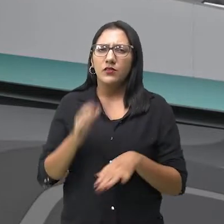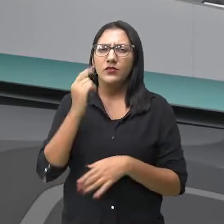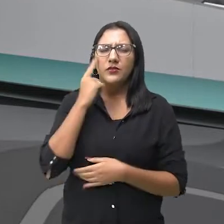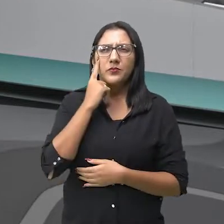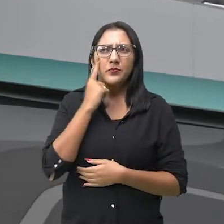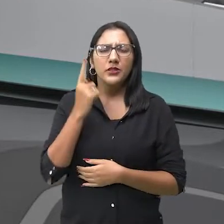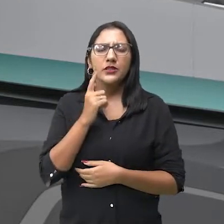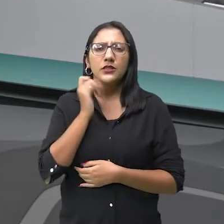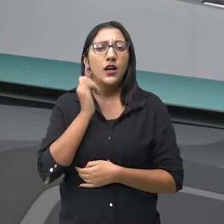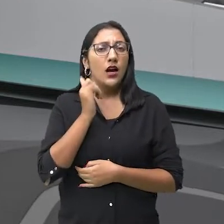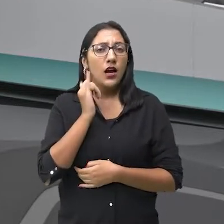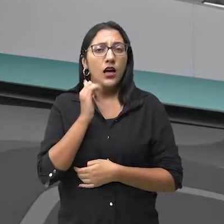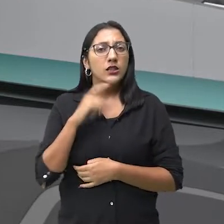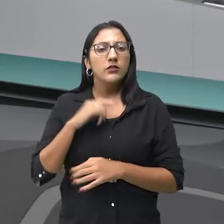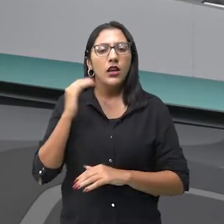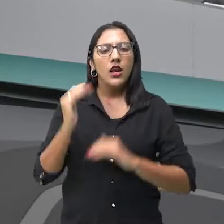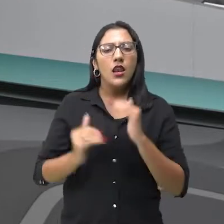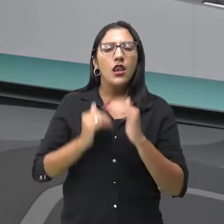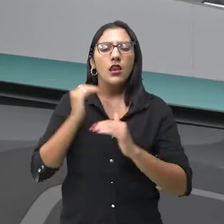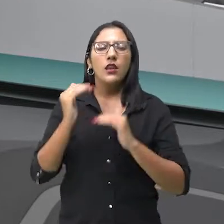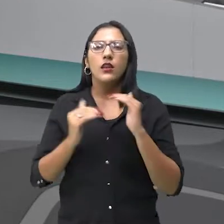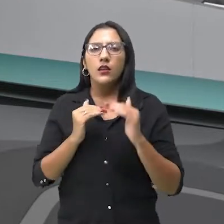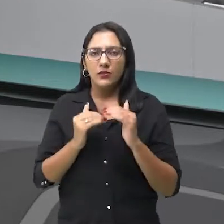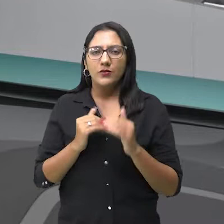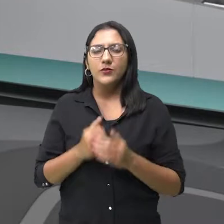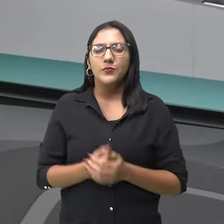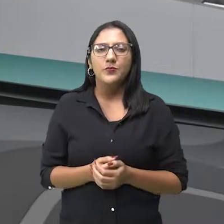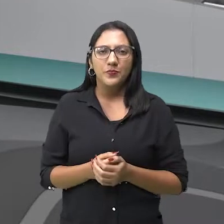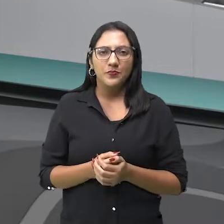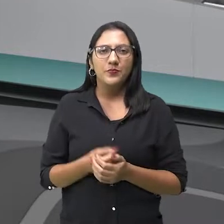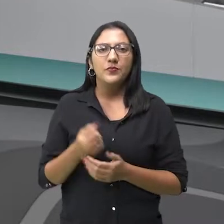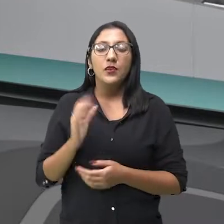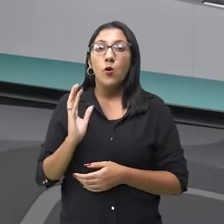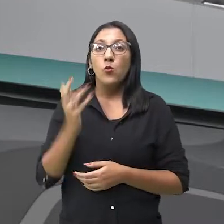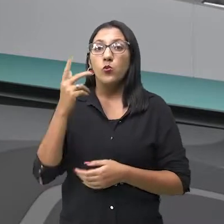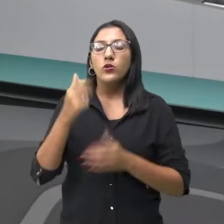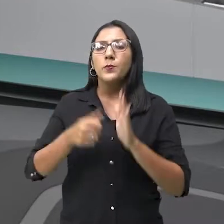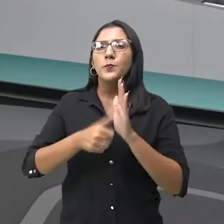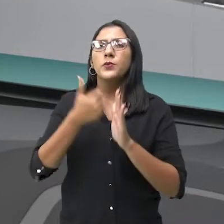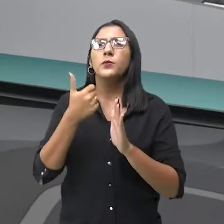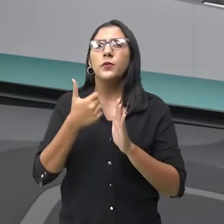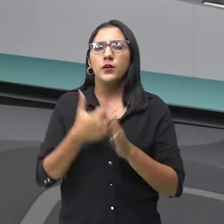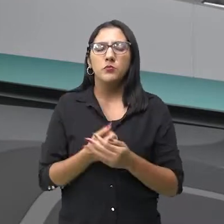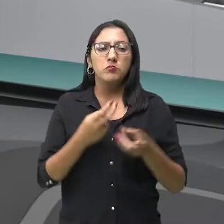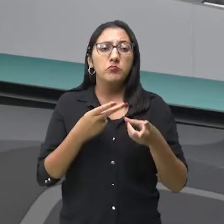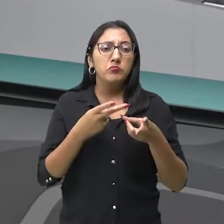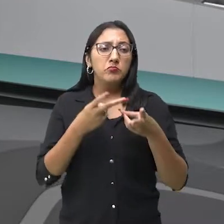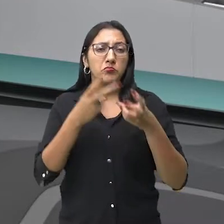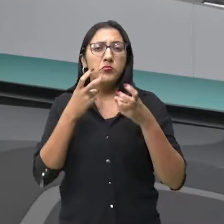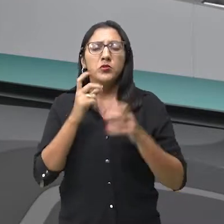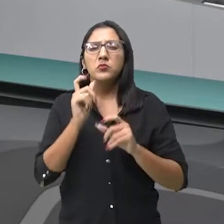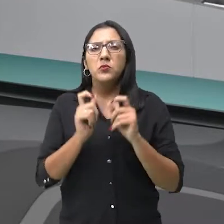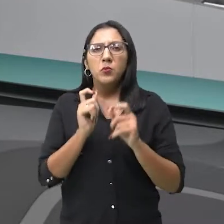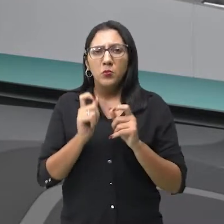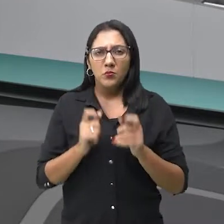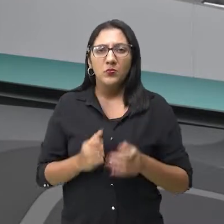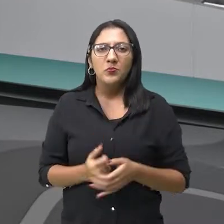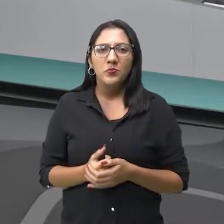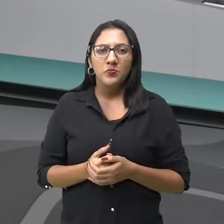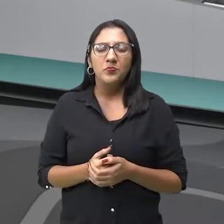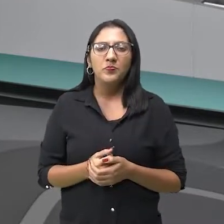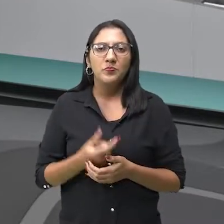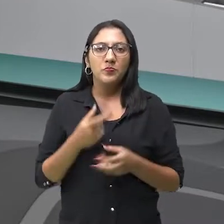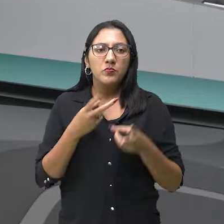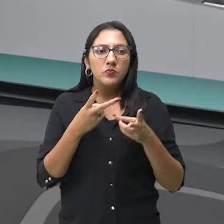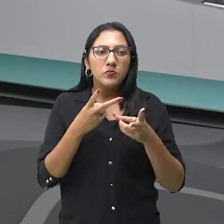narrativa vai se desenvolver a partir desse processo. Situação inicial, a gente vai notar justamente o quê? Que a